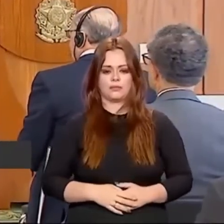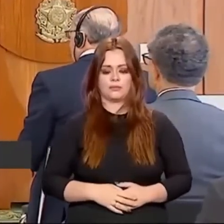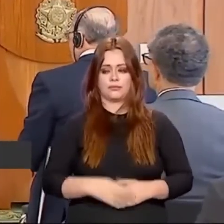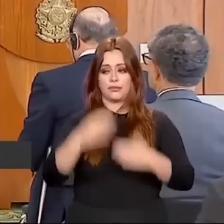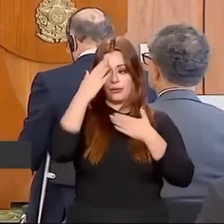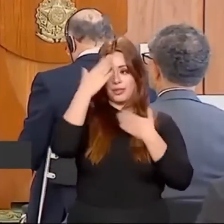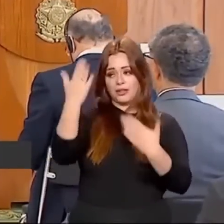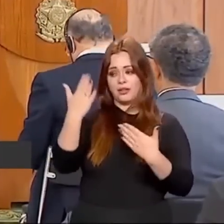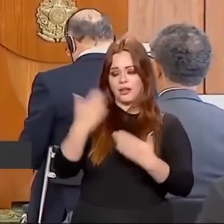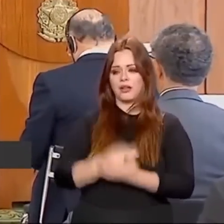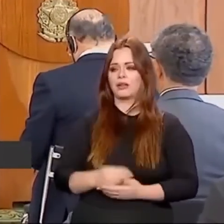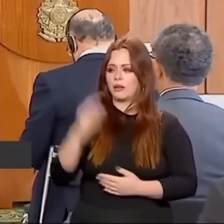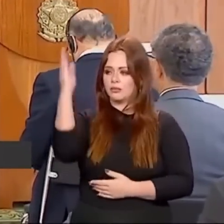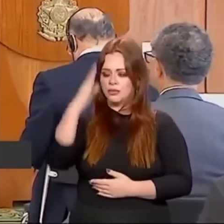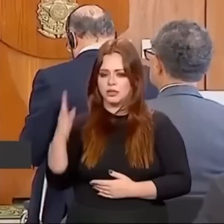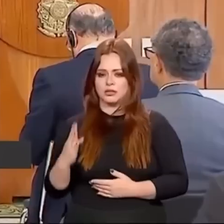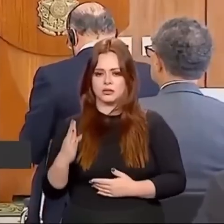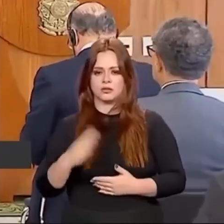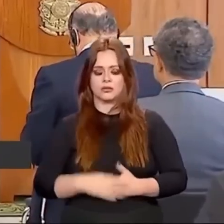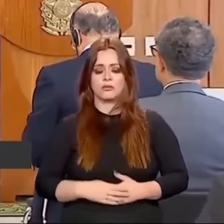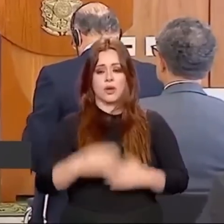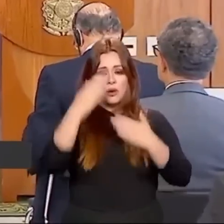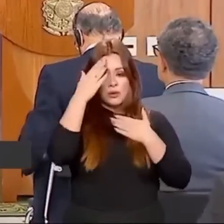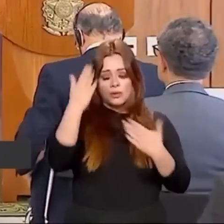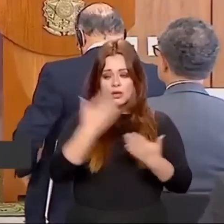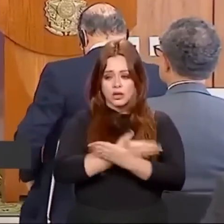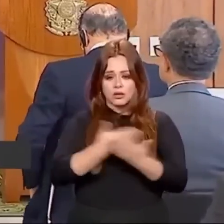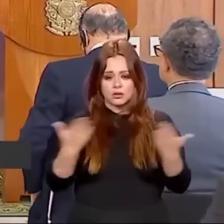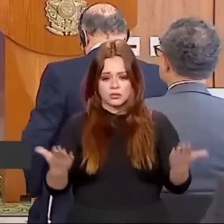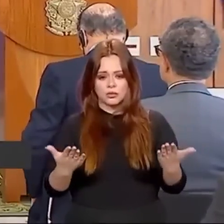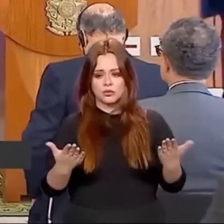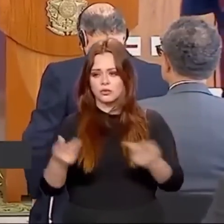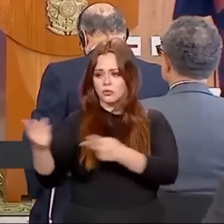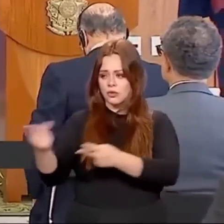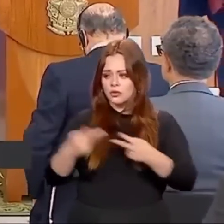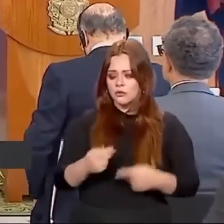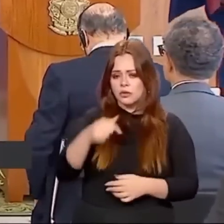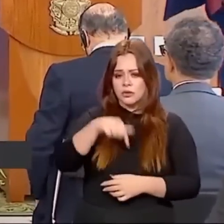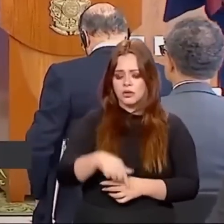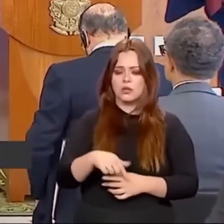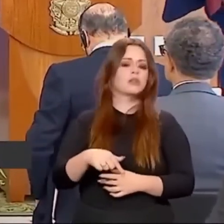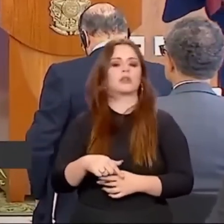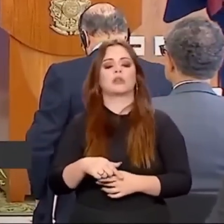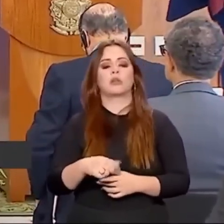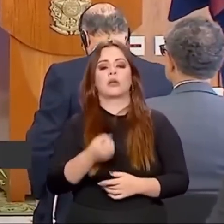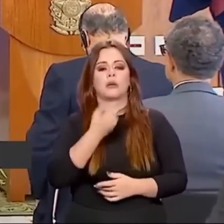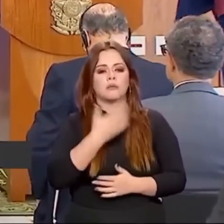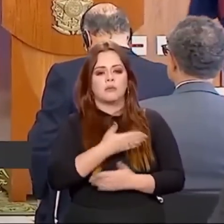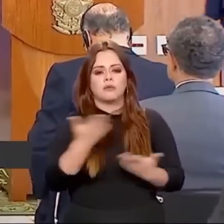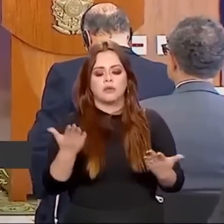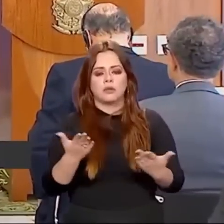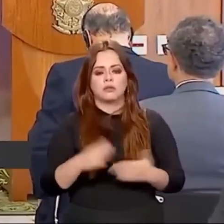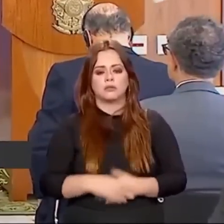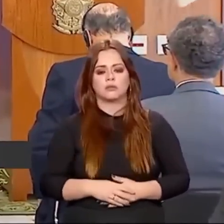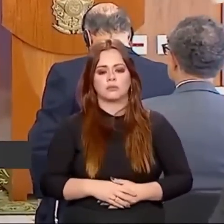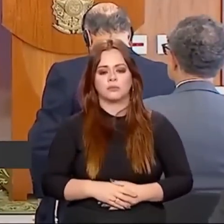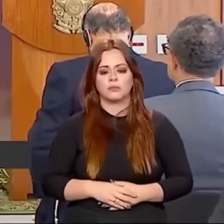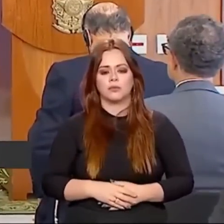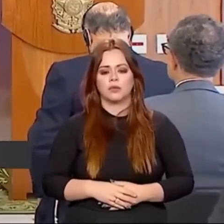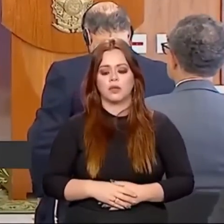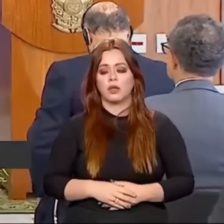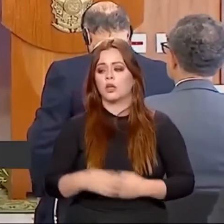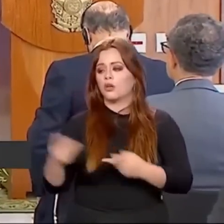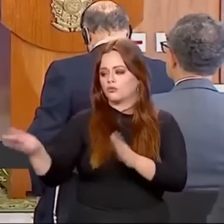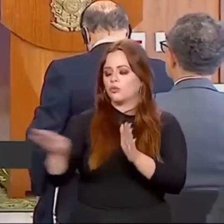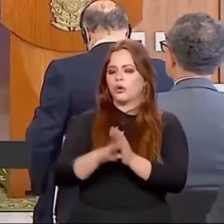Thank you very much, President Lula, and thank you very much for the warm welcome. I'm very glad to be here in